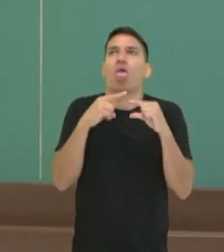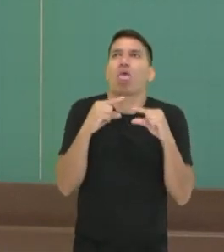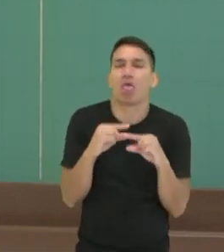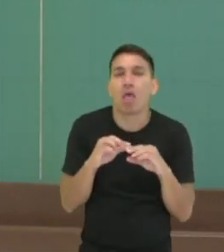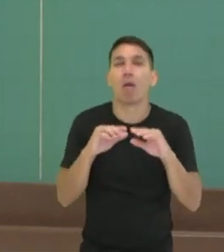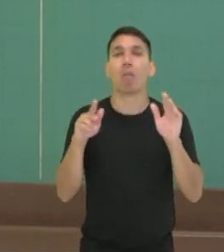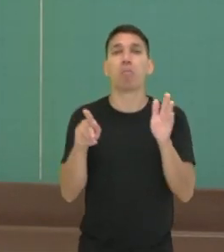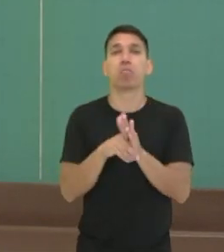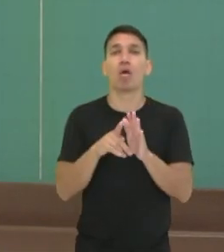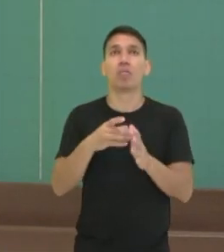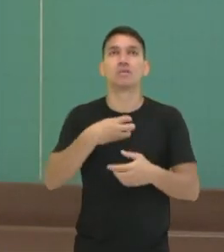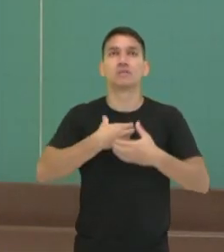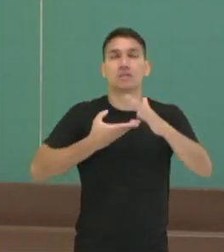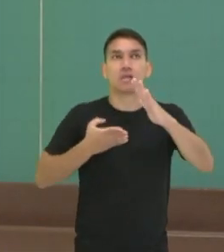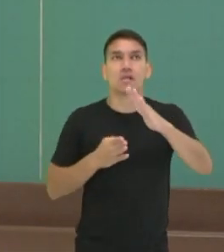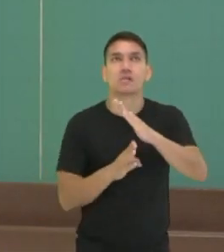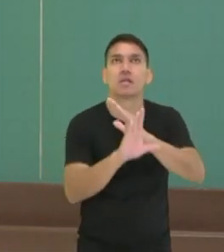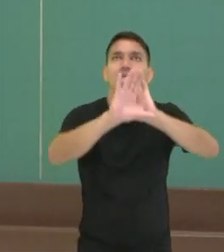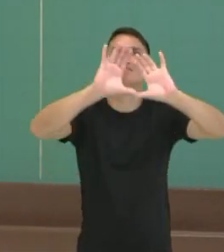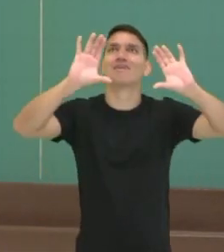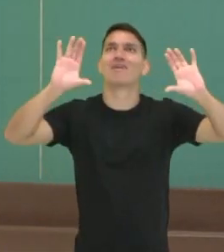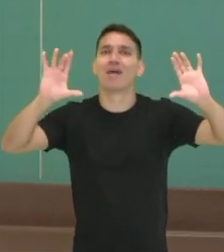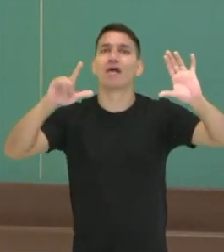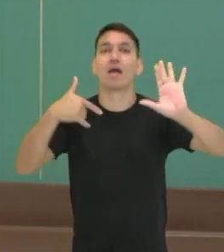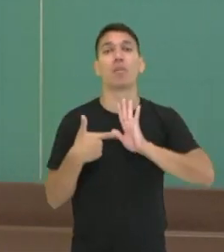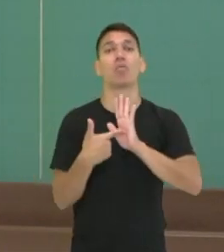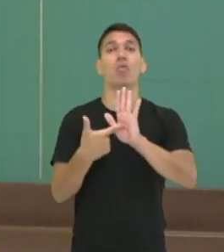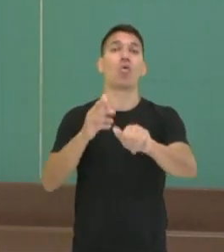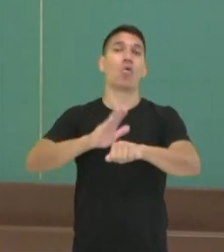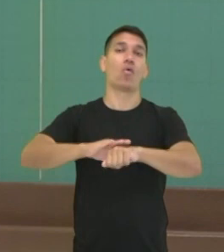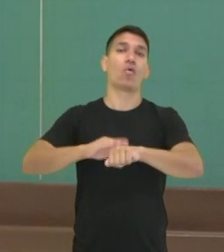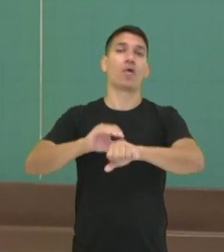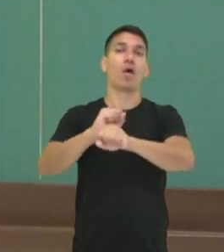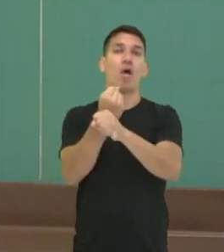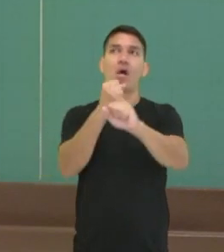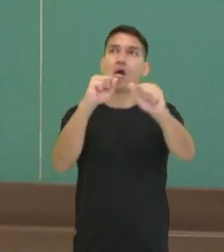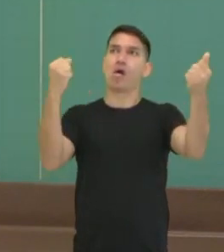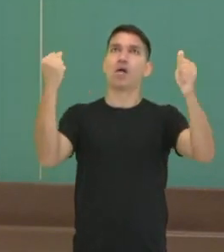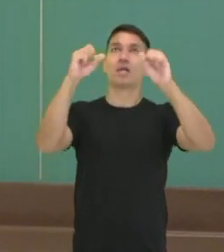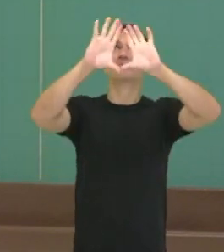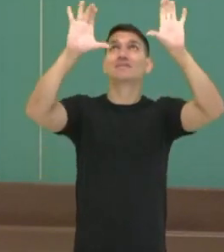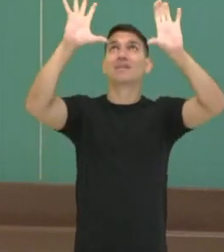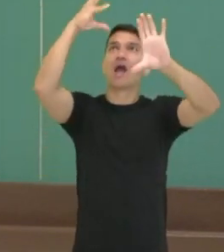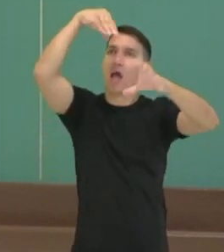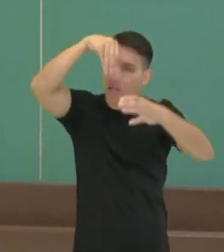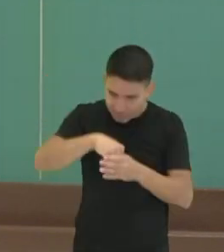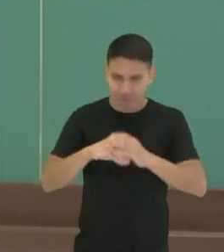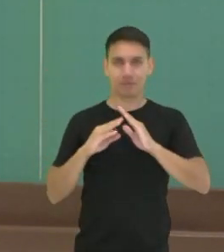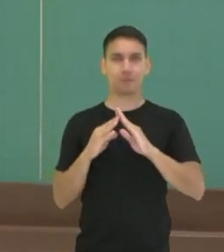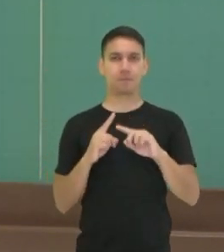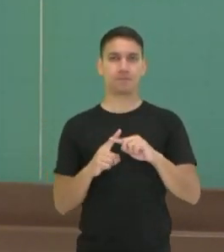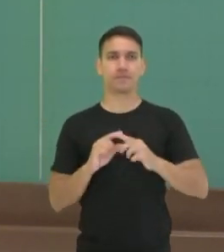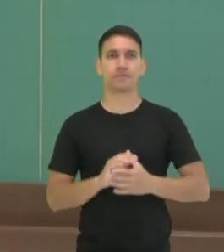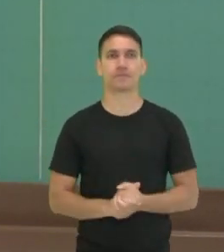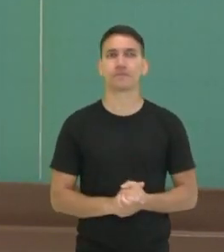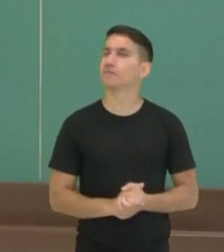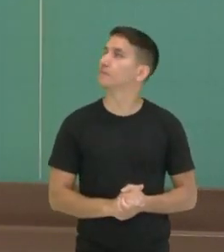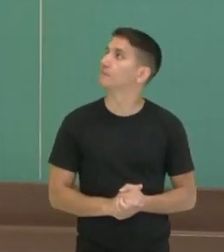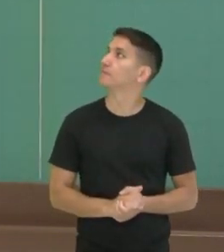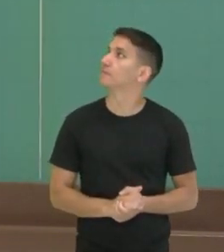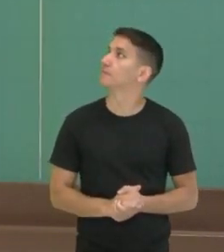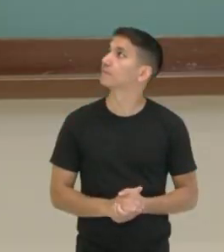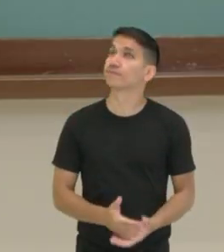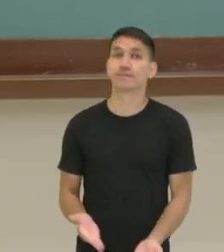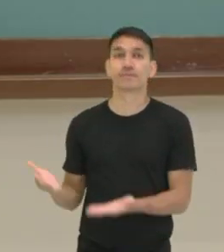fosse o próprio céu. Isso estava sendo representado, a grandiosidade do céu dentro de um prédio.